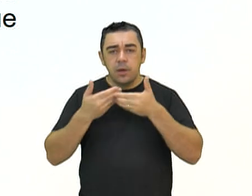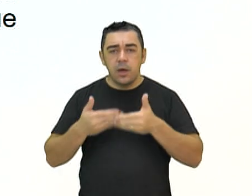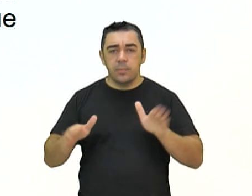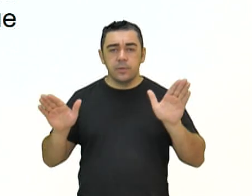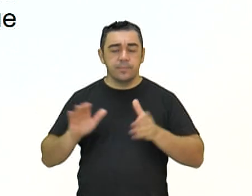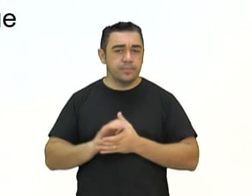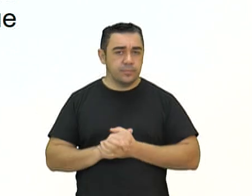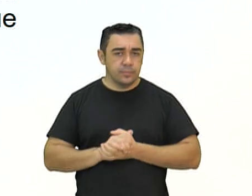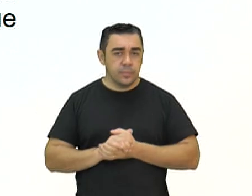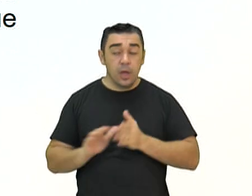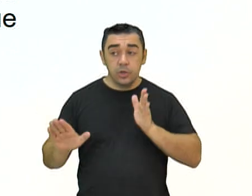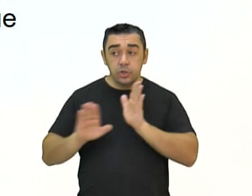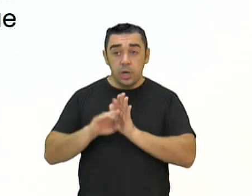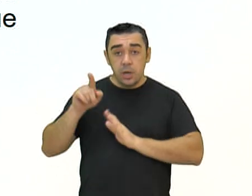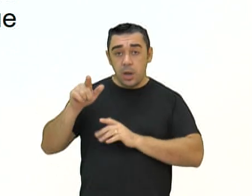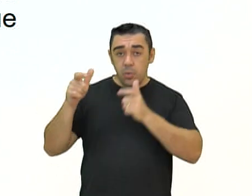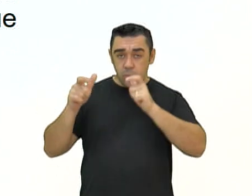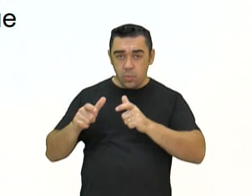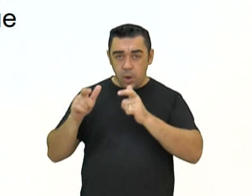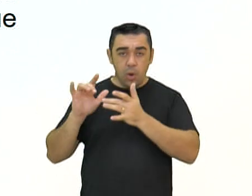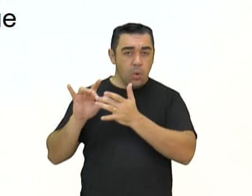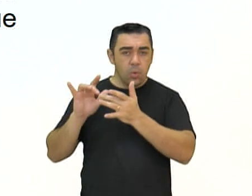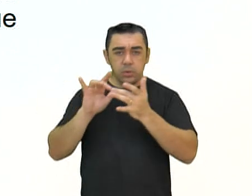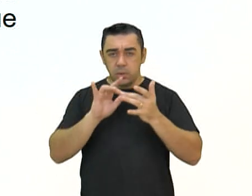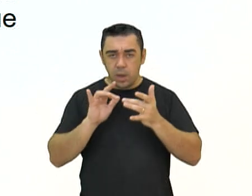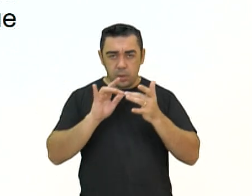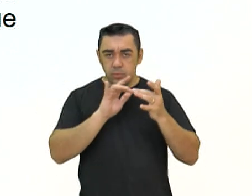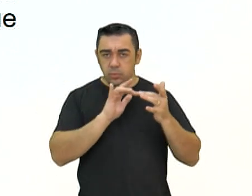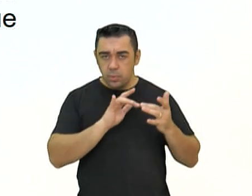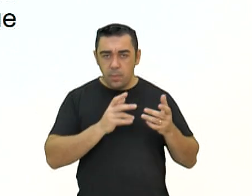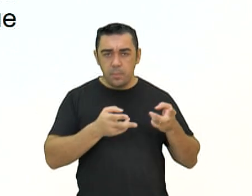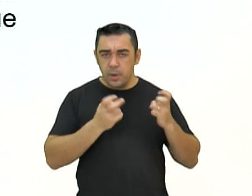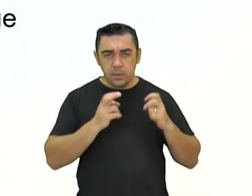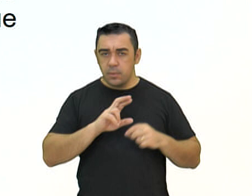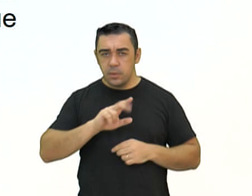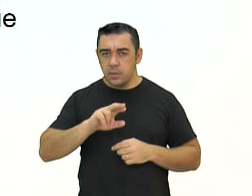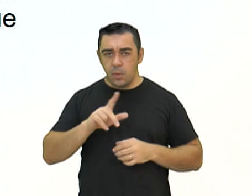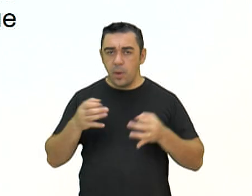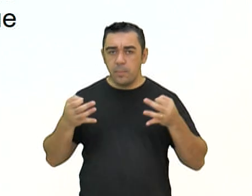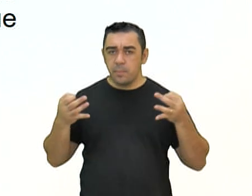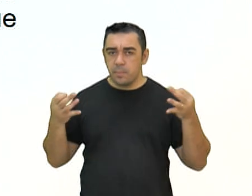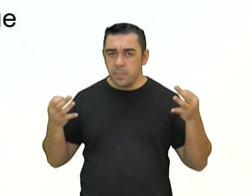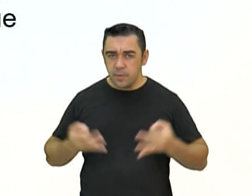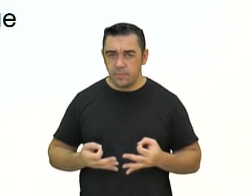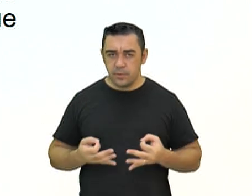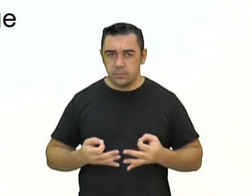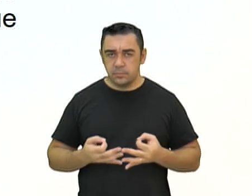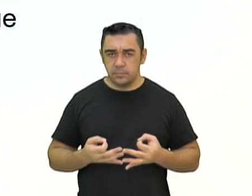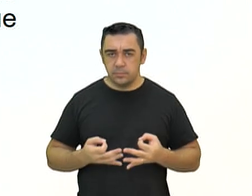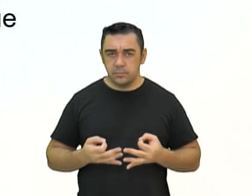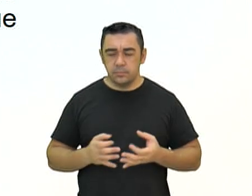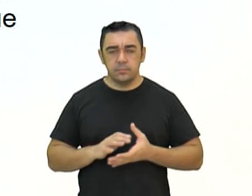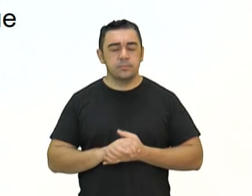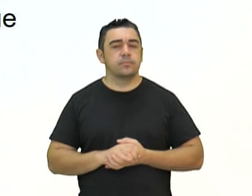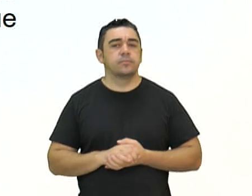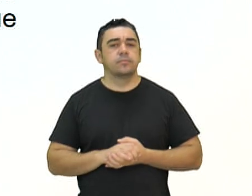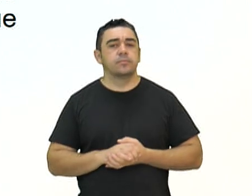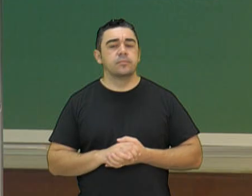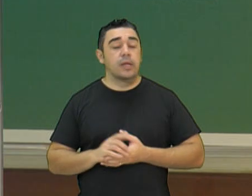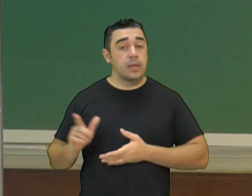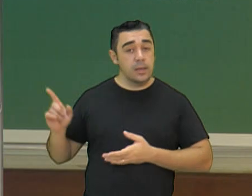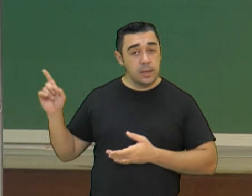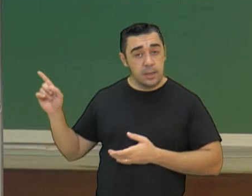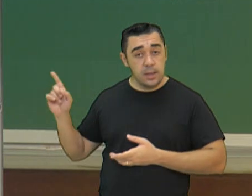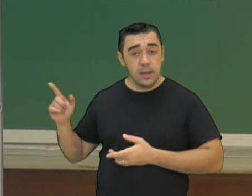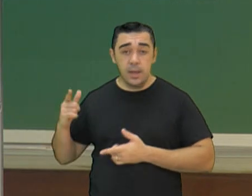contato com os funcionários já deixa transparecer que nem tudo é perfeito como John quer que pareça. Certo? Então a gente tem aqui